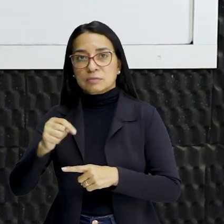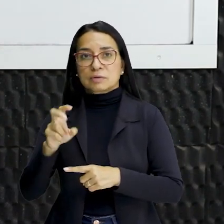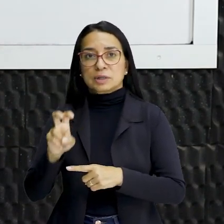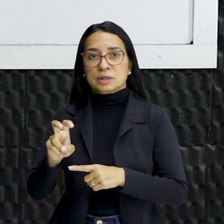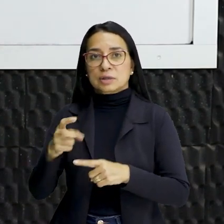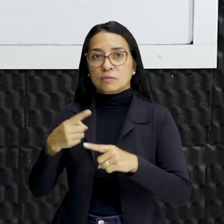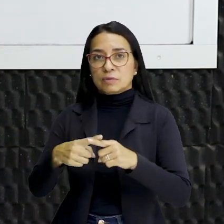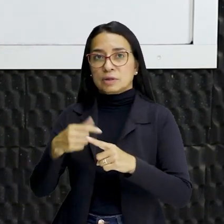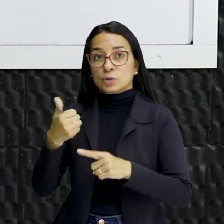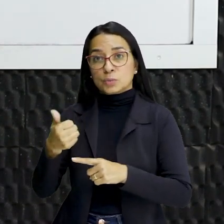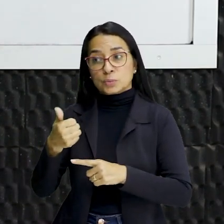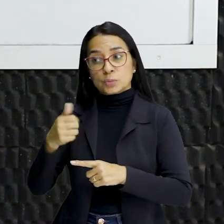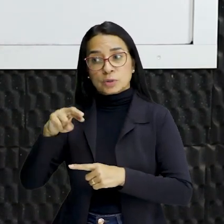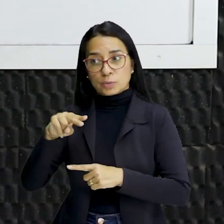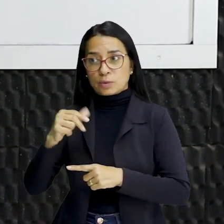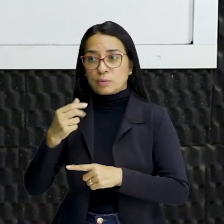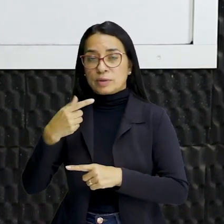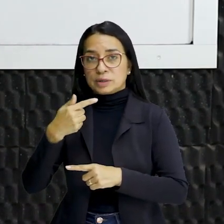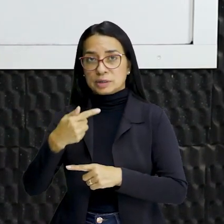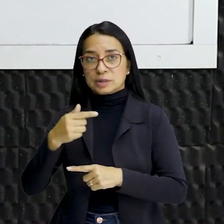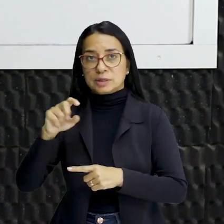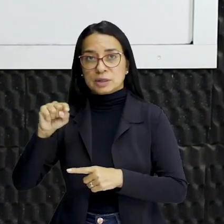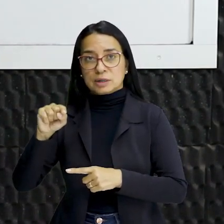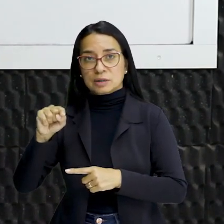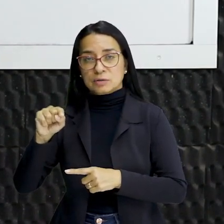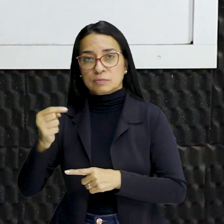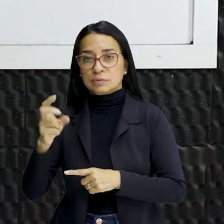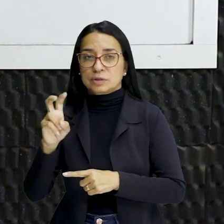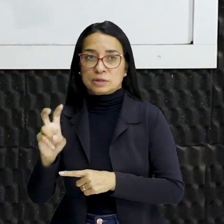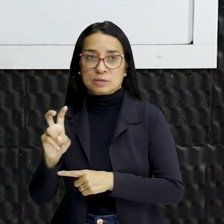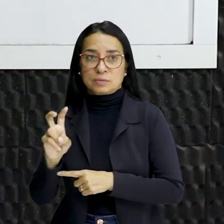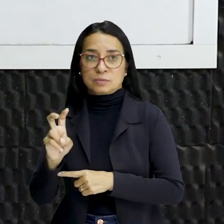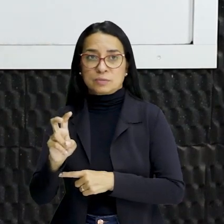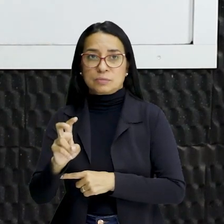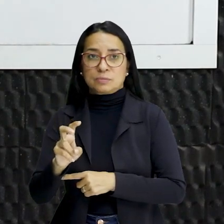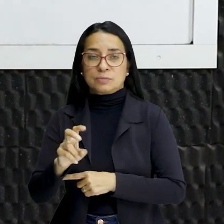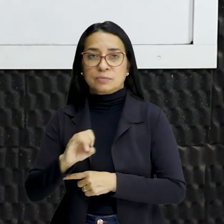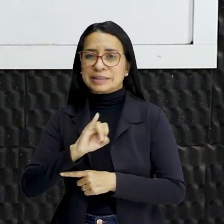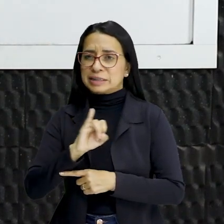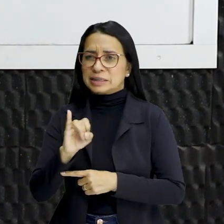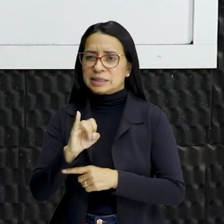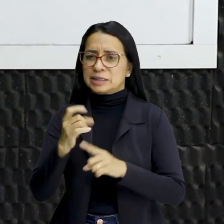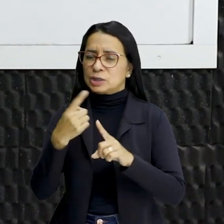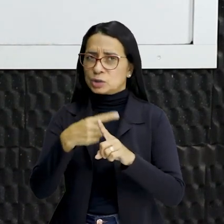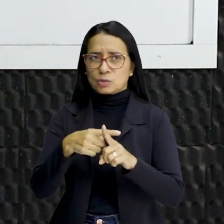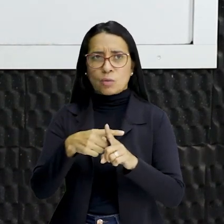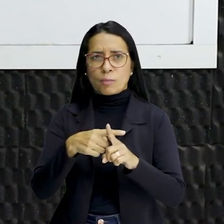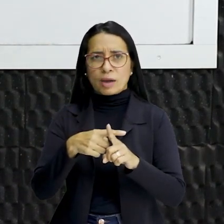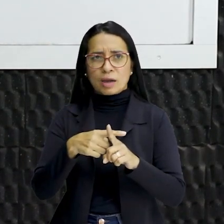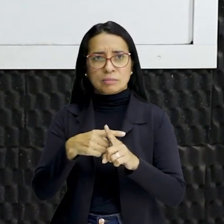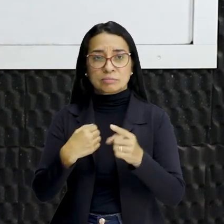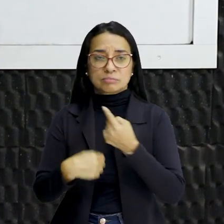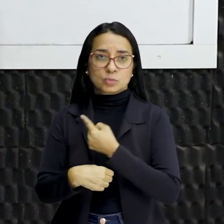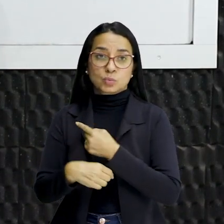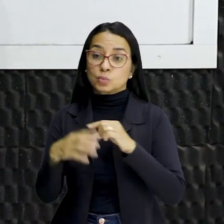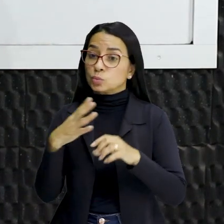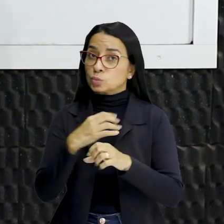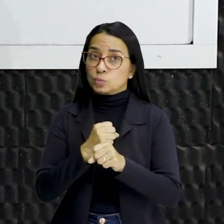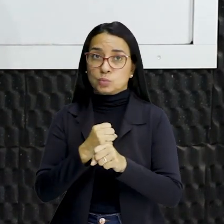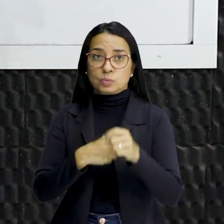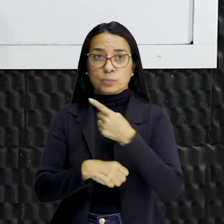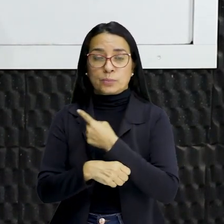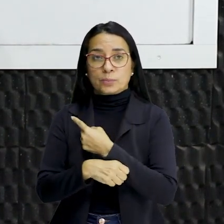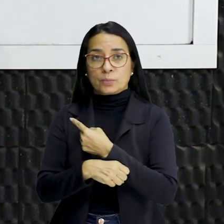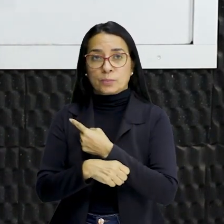se você somar sete e meio 10 e meio com sete meses dá 18 né fica mais fácil 18